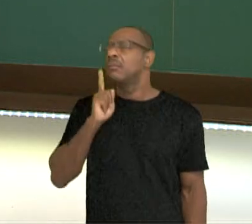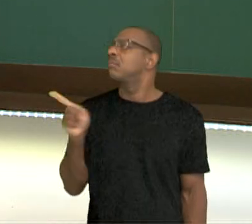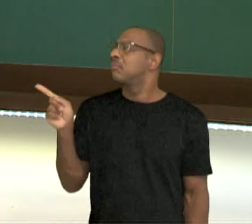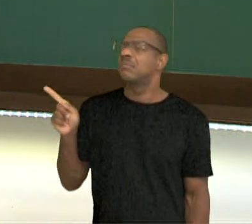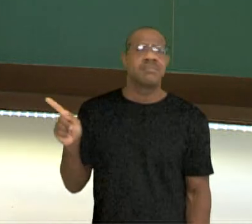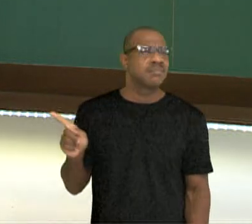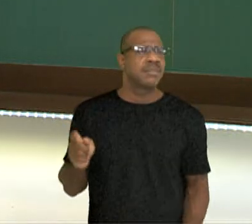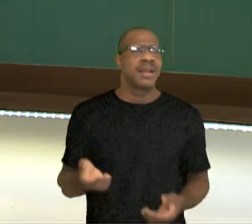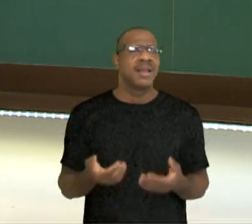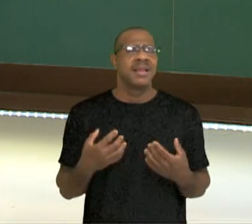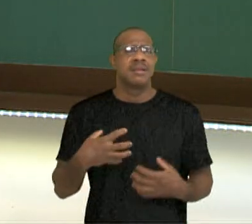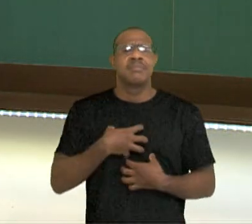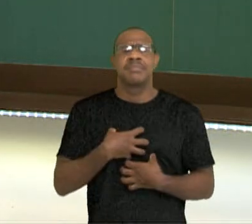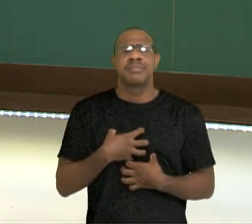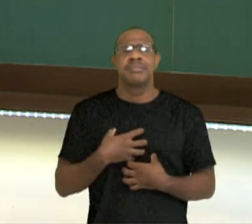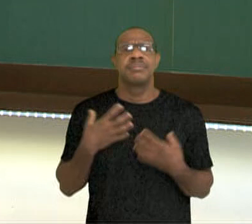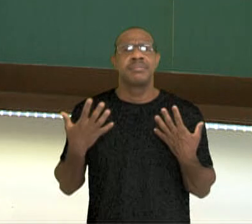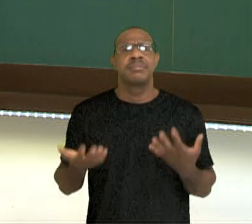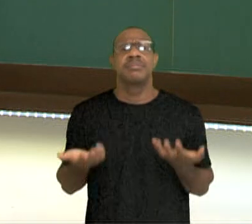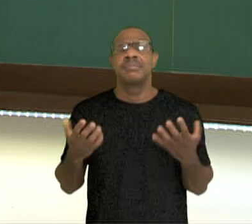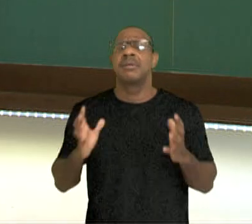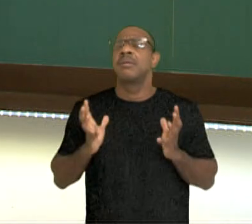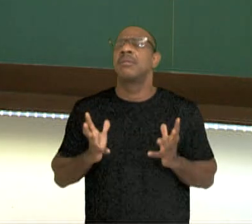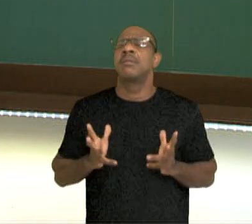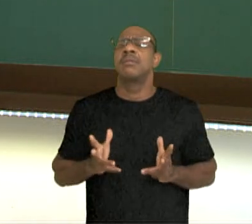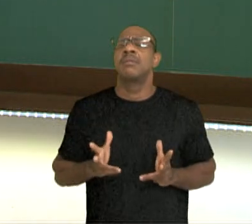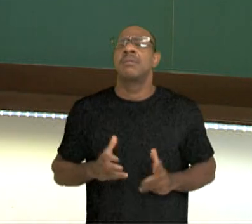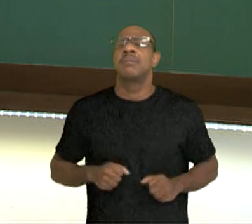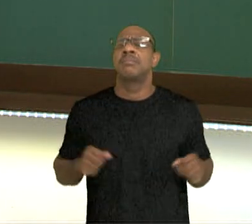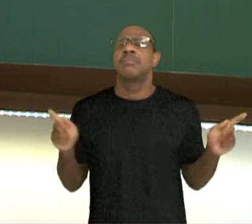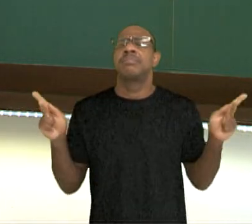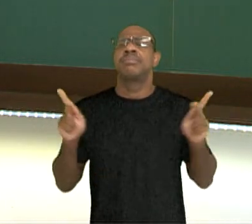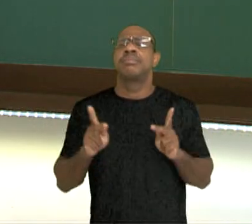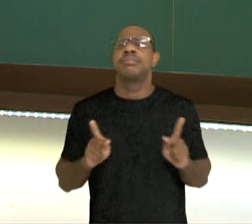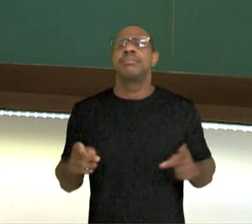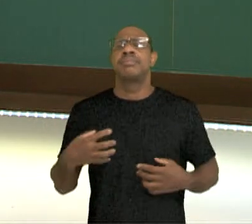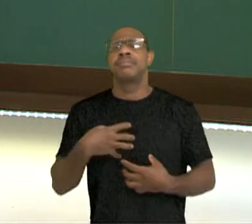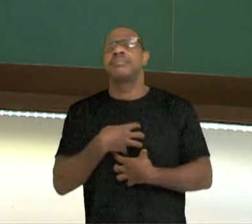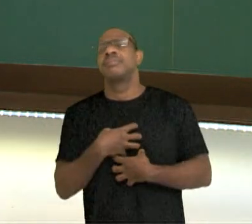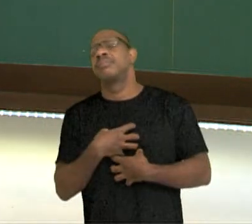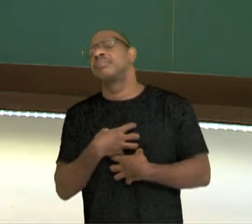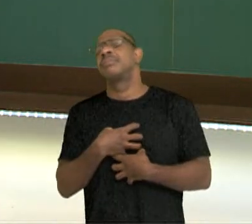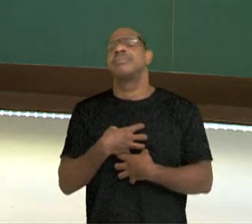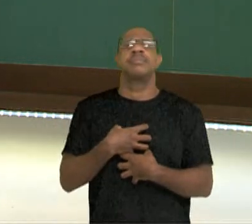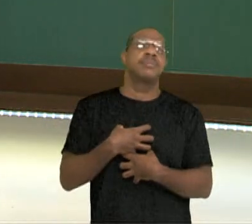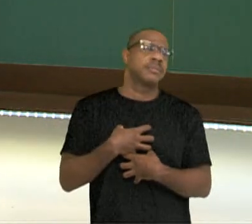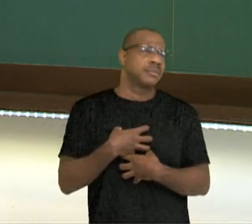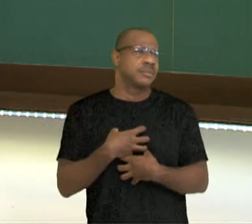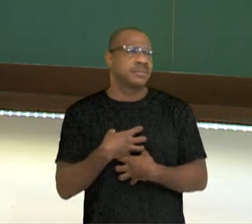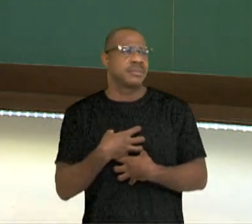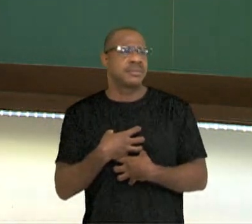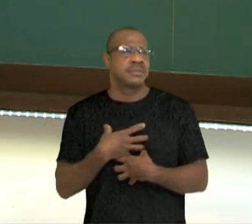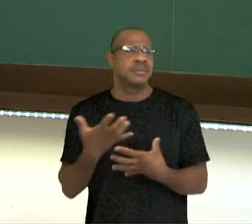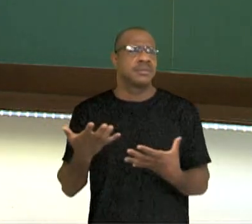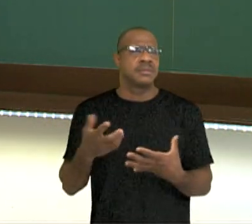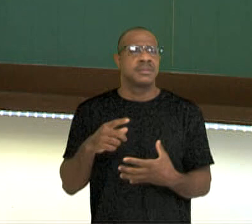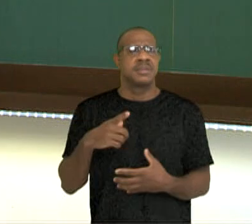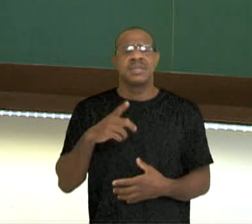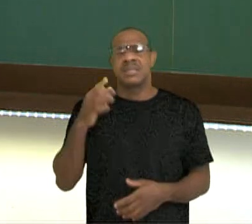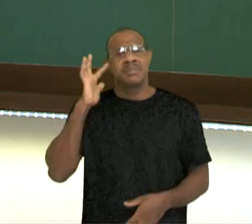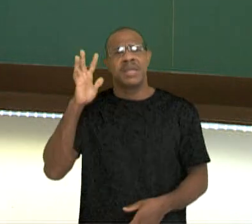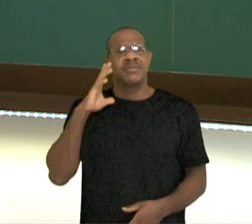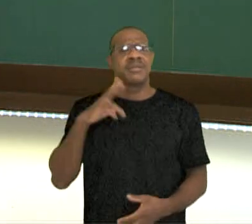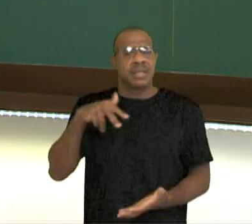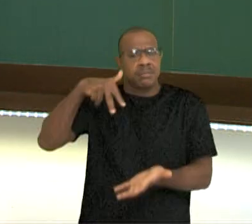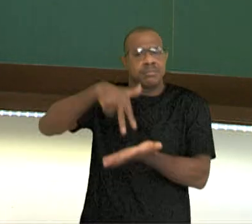de leveza, de purificação, me provoca até o meu lado espiritual. Imagine estar lá